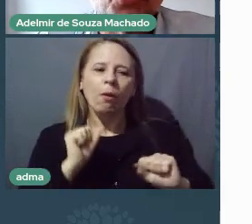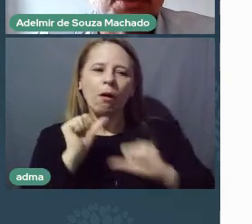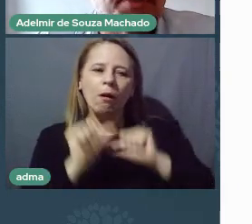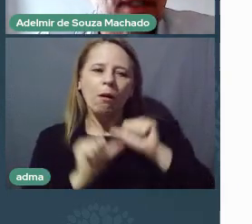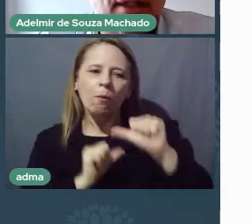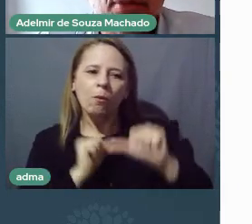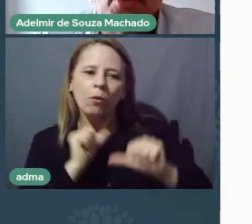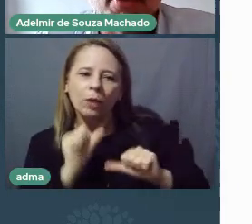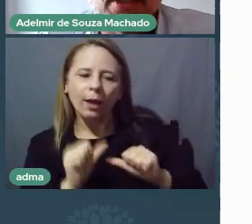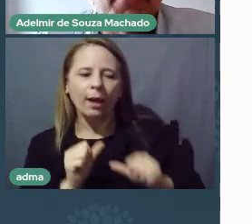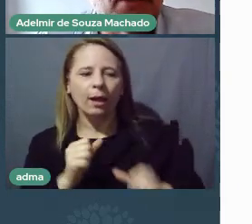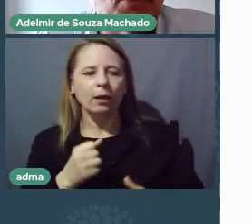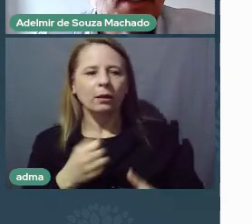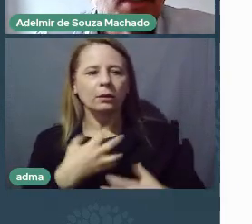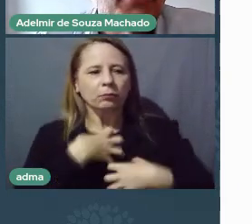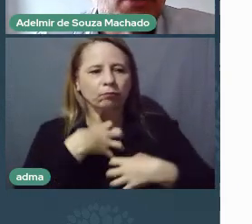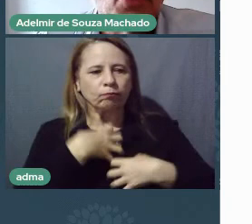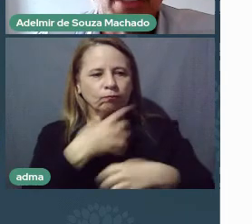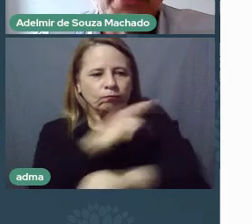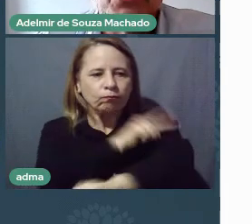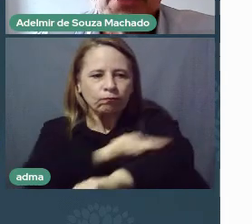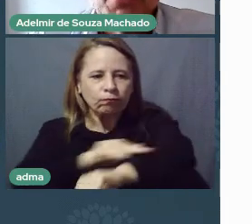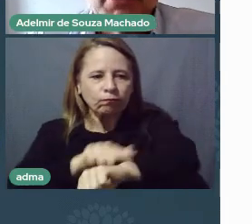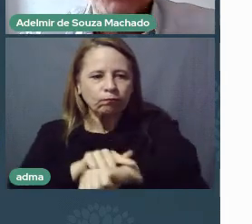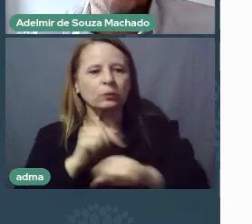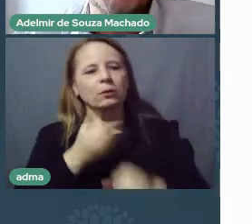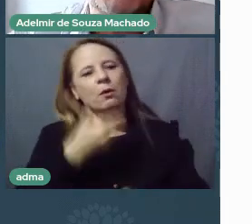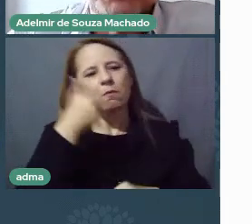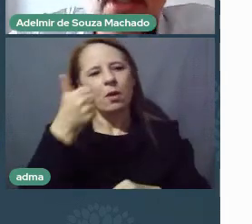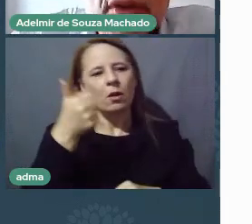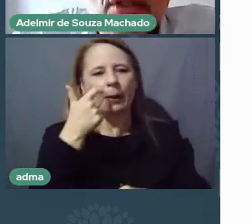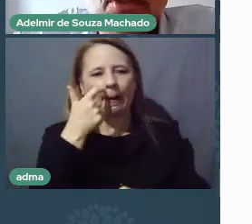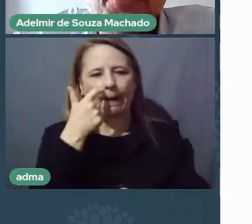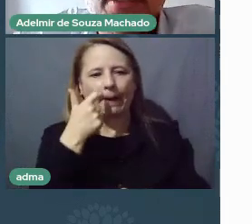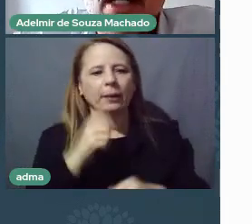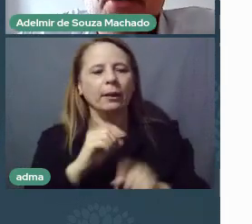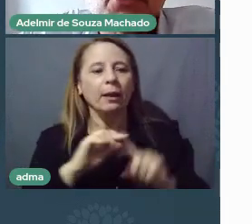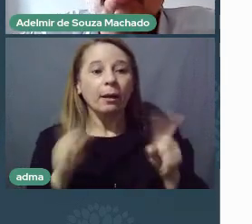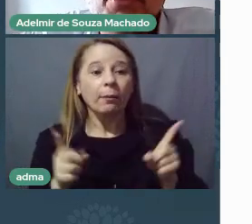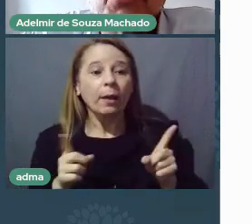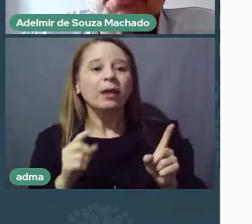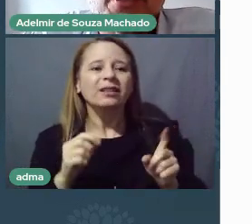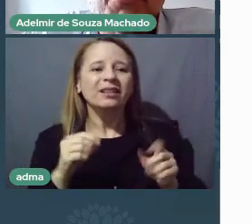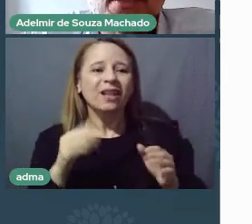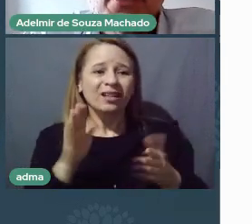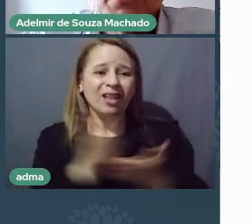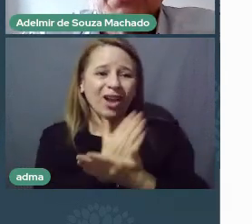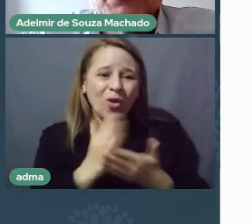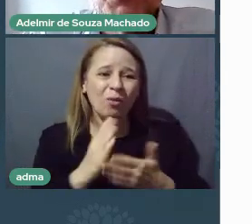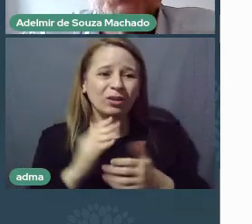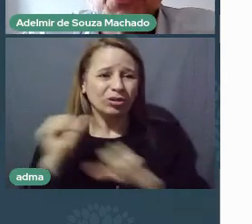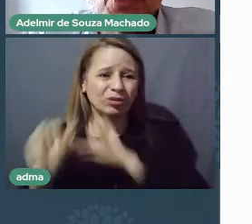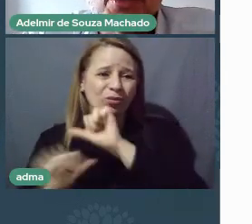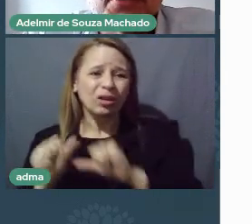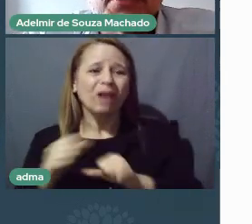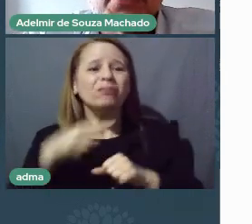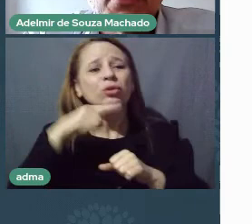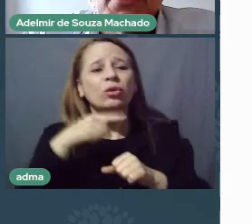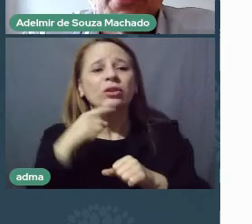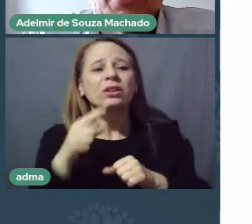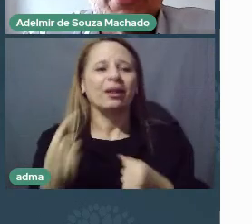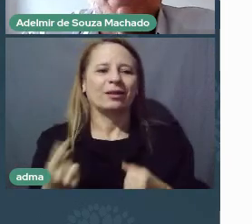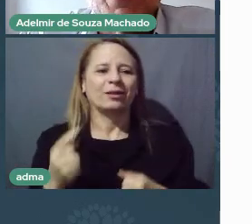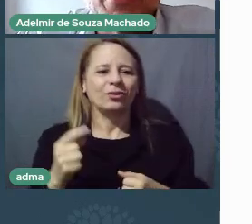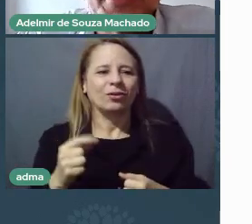minha atitude, meu comportamento e melhorar isso. Mas alguns fatores não são modificáveis, eu não posso intervir. São as